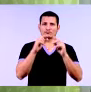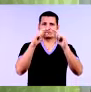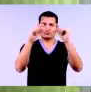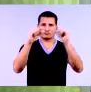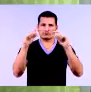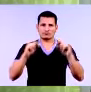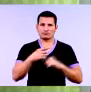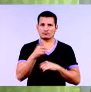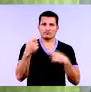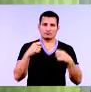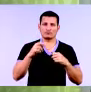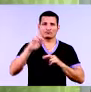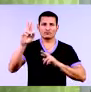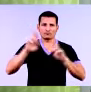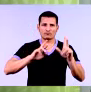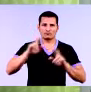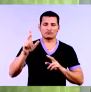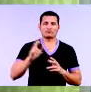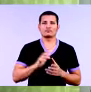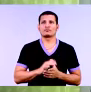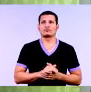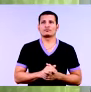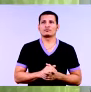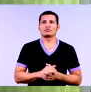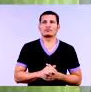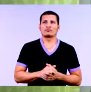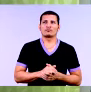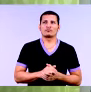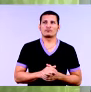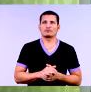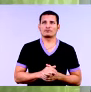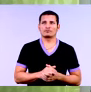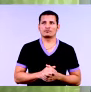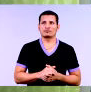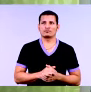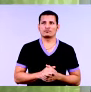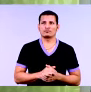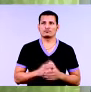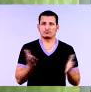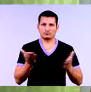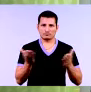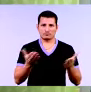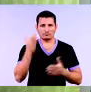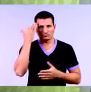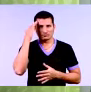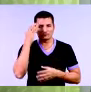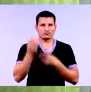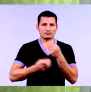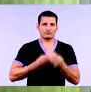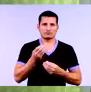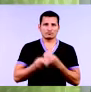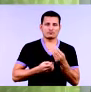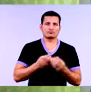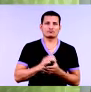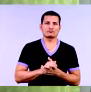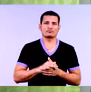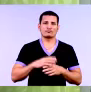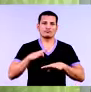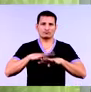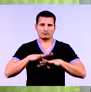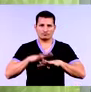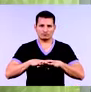que diferenciar uma da outra. Agora vamos trabalhar com entender como funcionam as operações